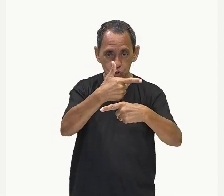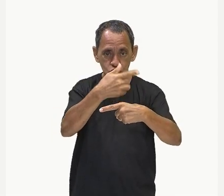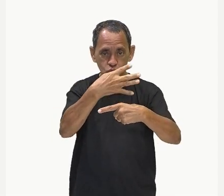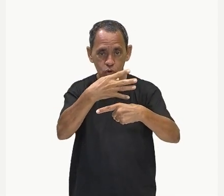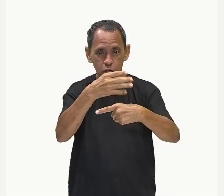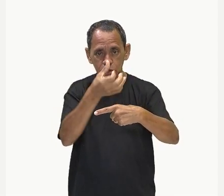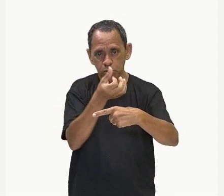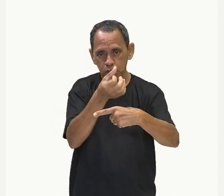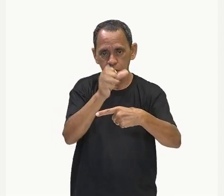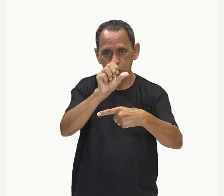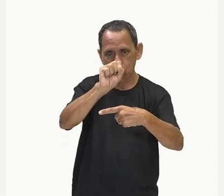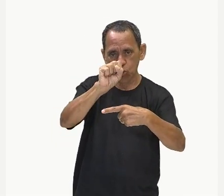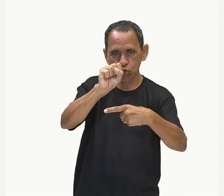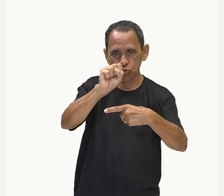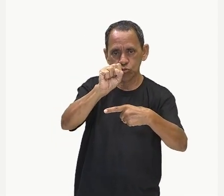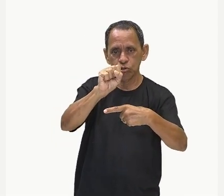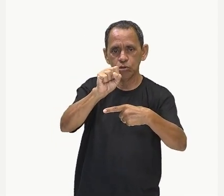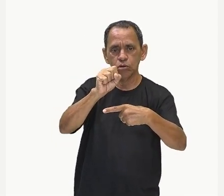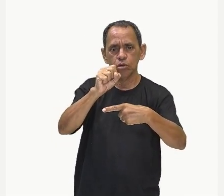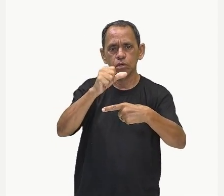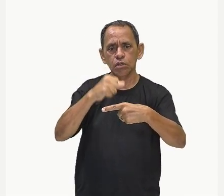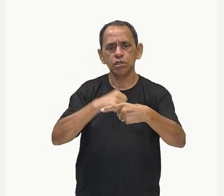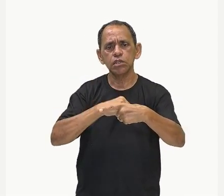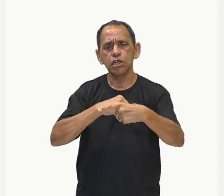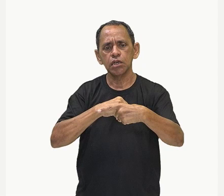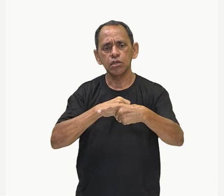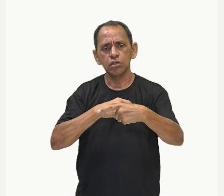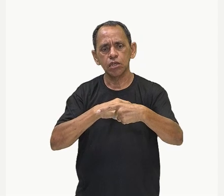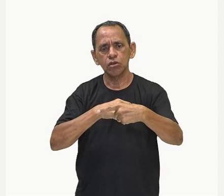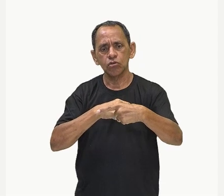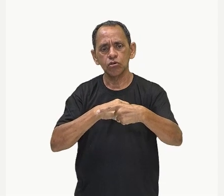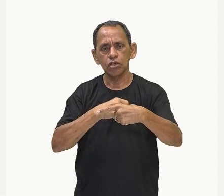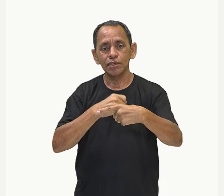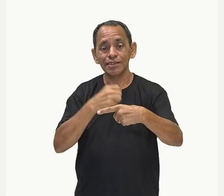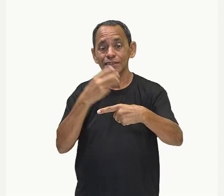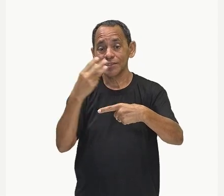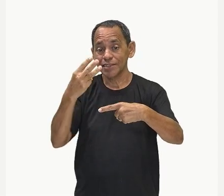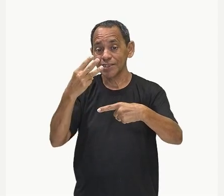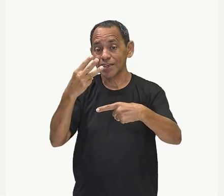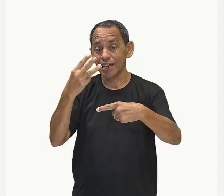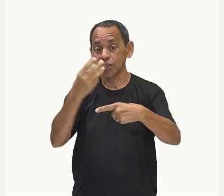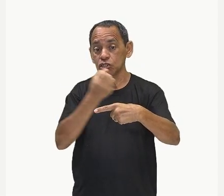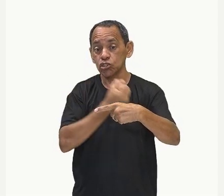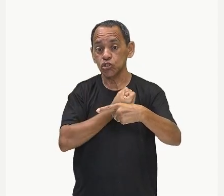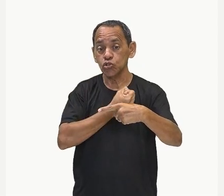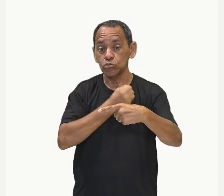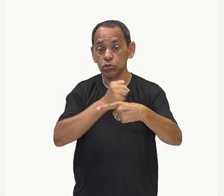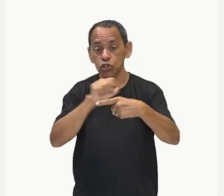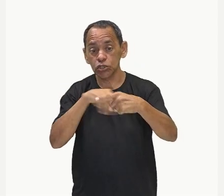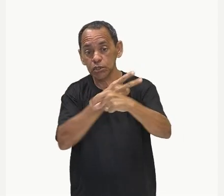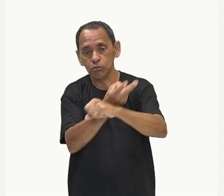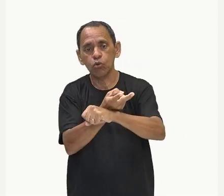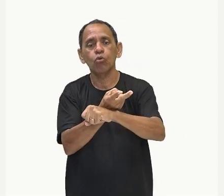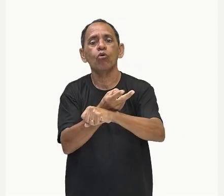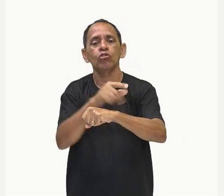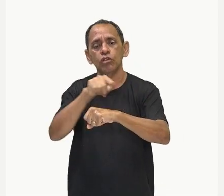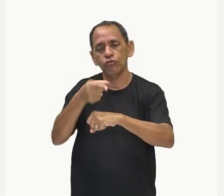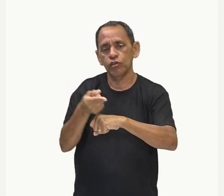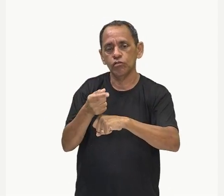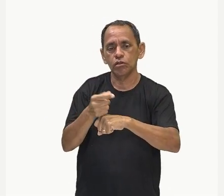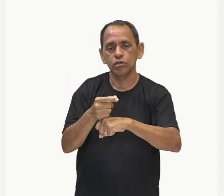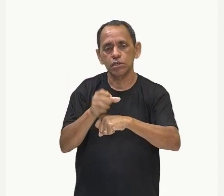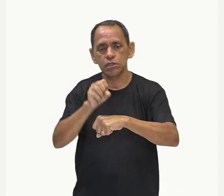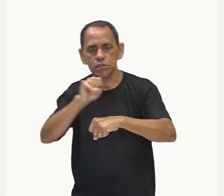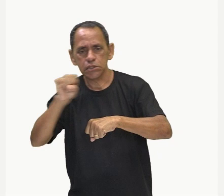4, o 6 e o 8. Então, eu tenho 3 números depois da vírgula. Se eu tenho 3 números depois